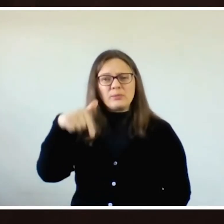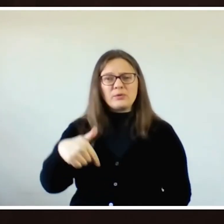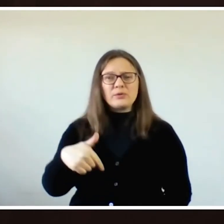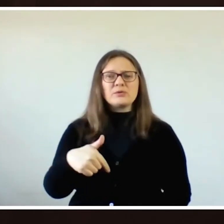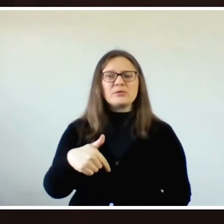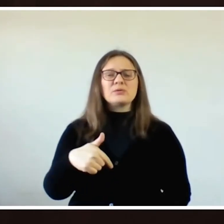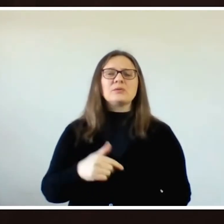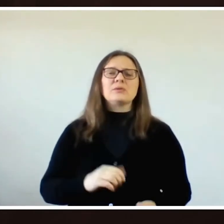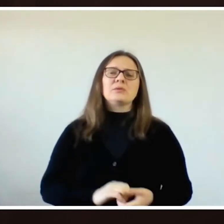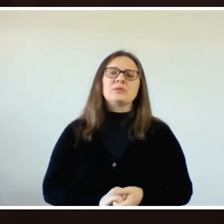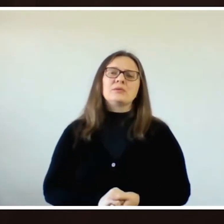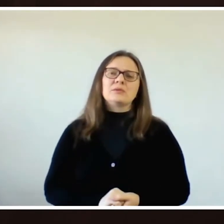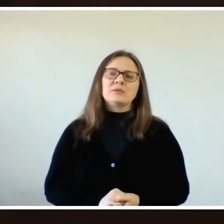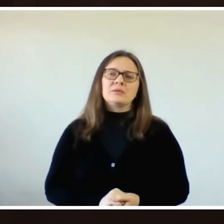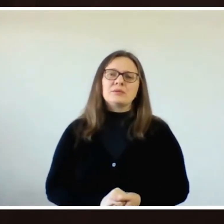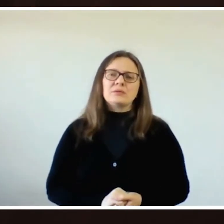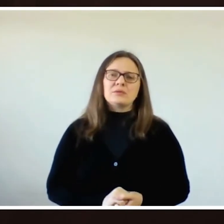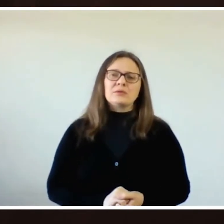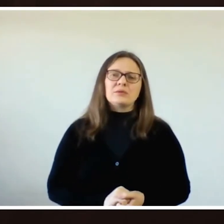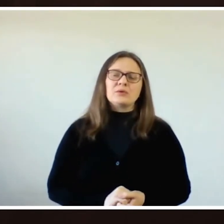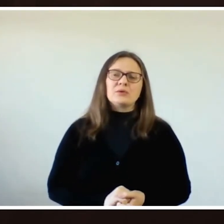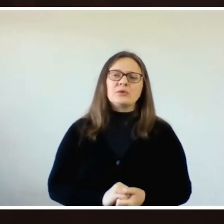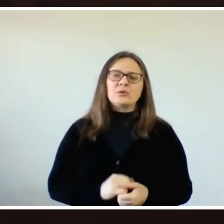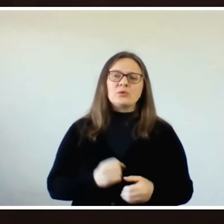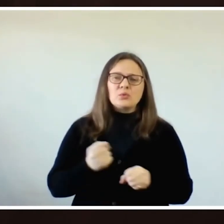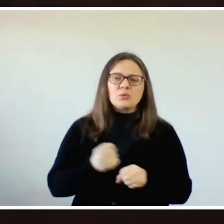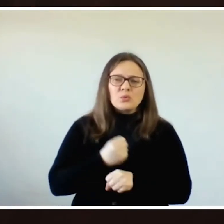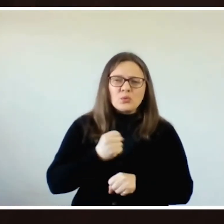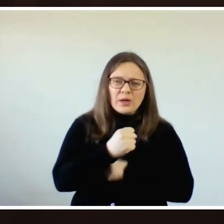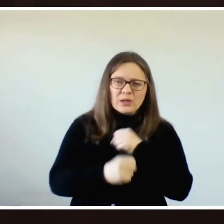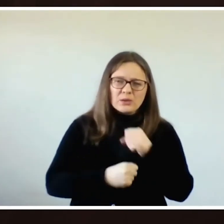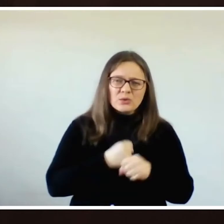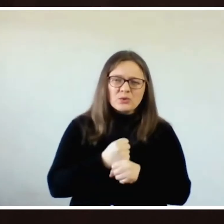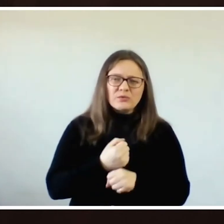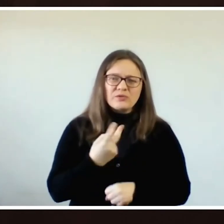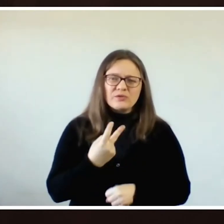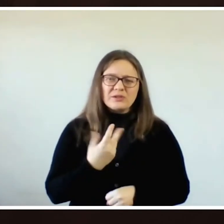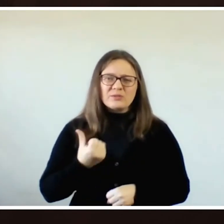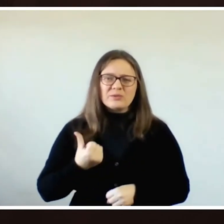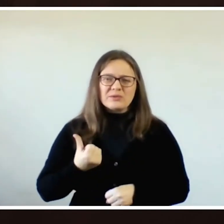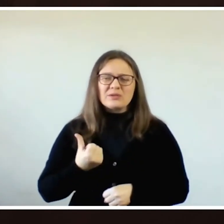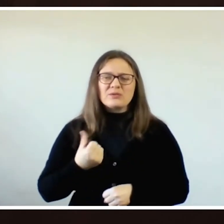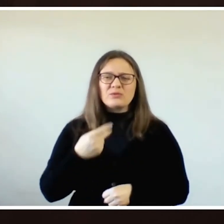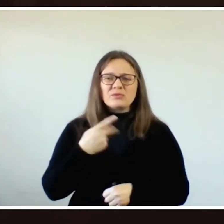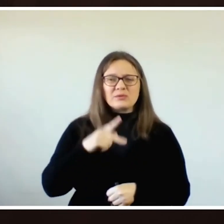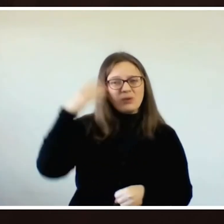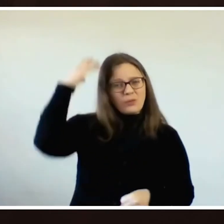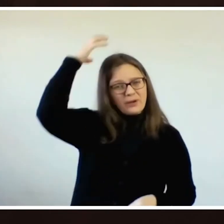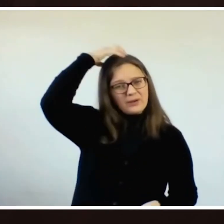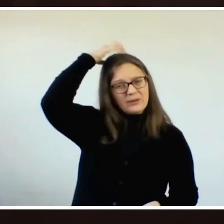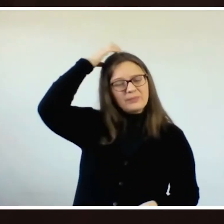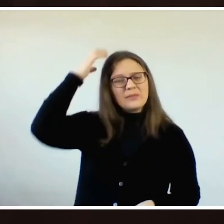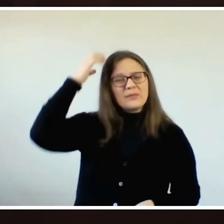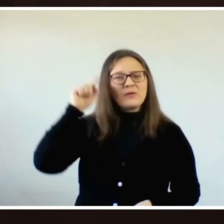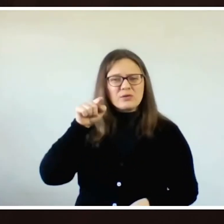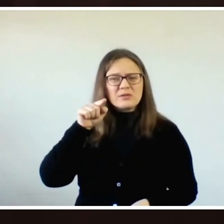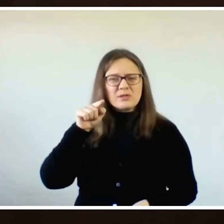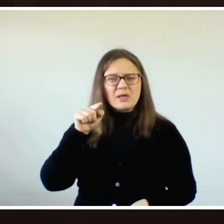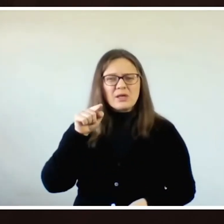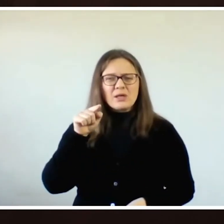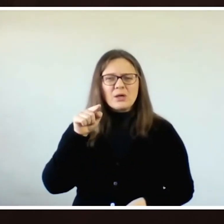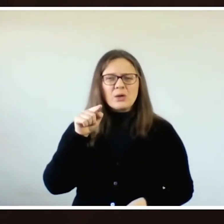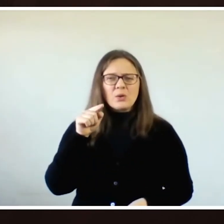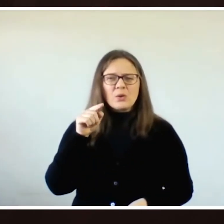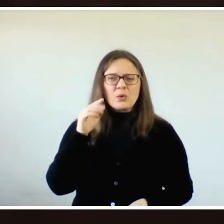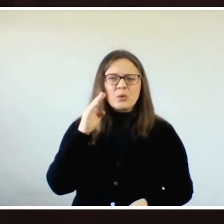seu reinado. Então nós podemos fazer uma reflexão nesse momento. A união da igreja com o Estado